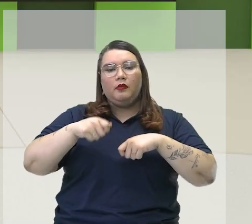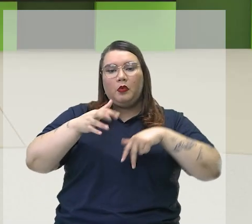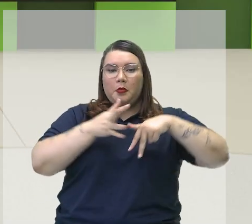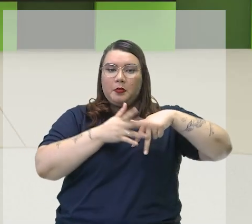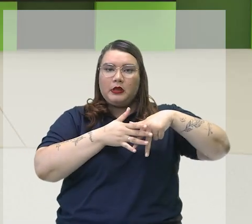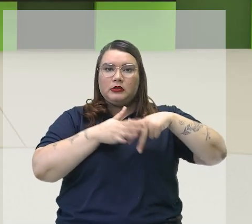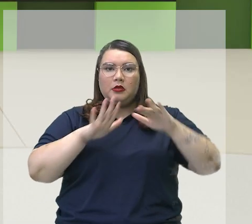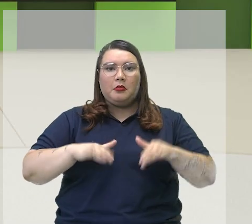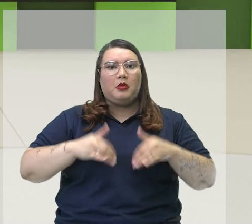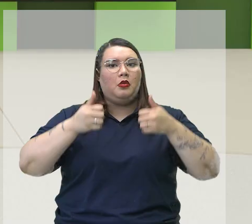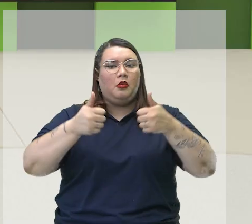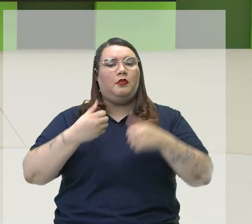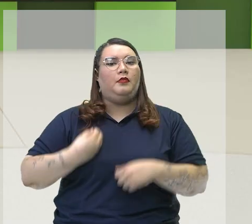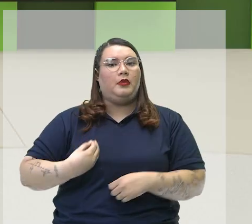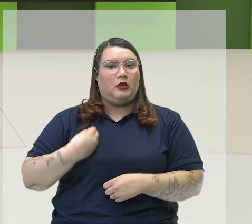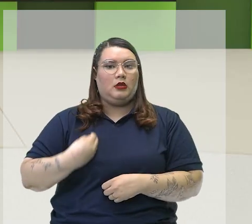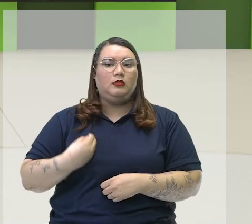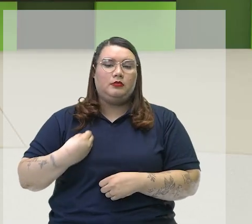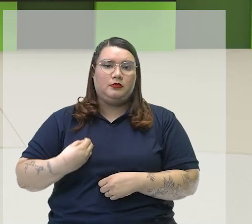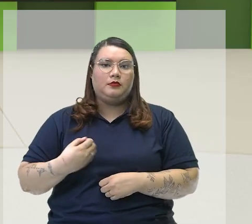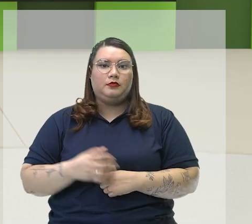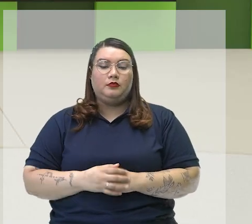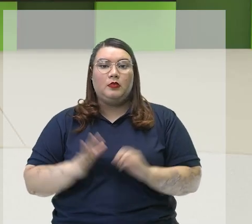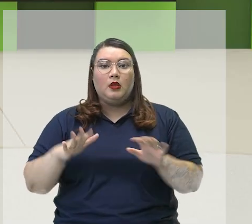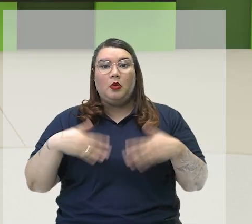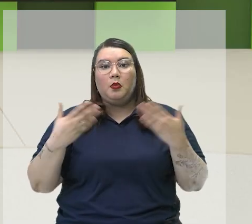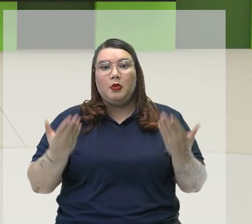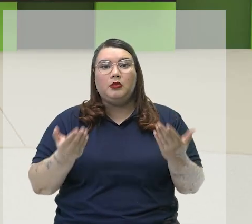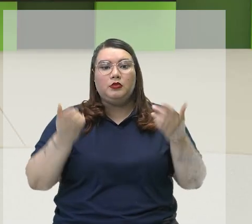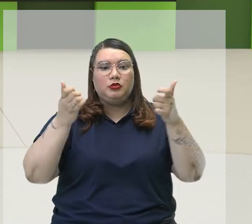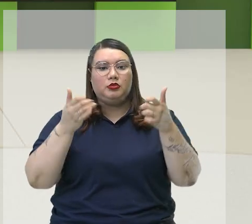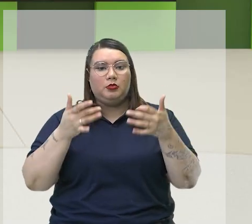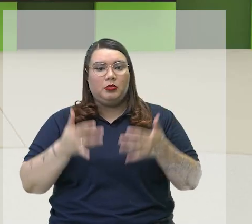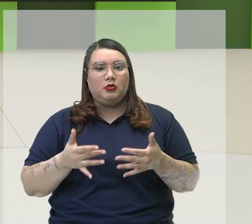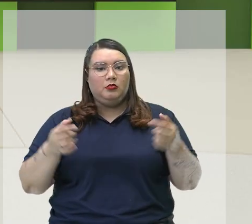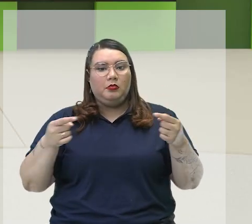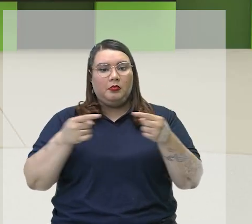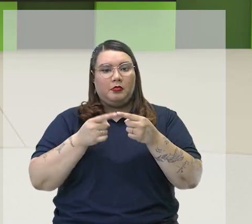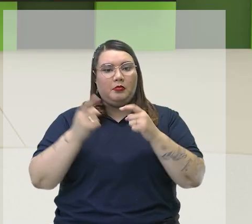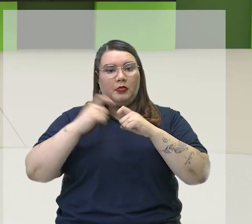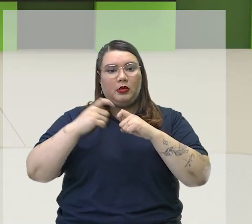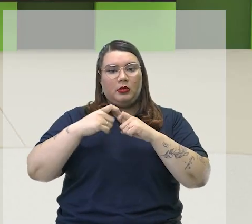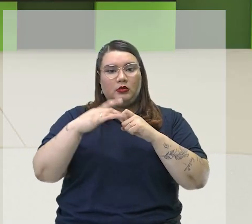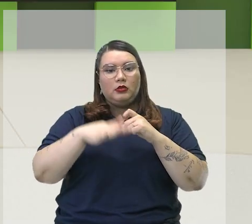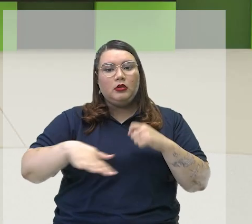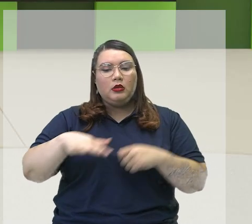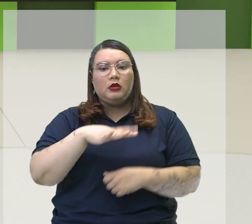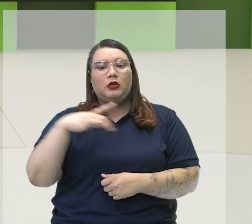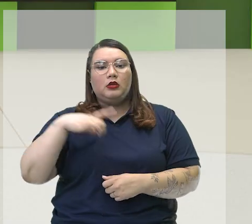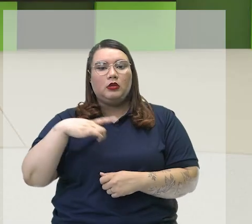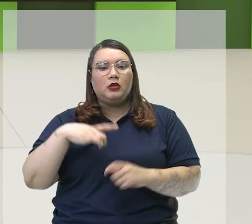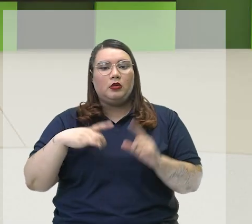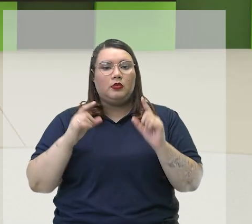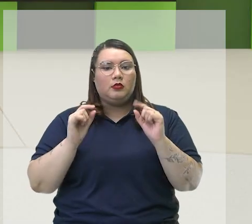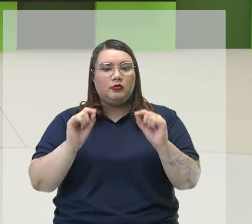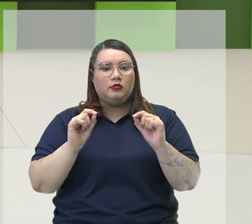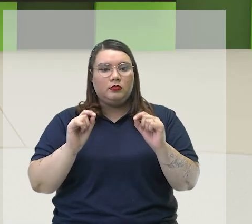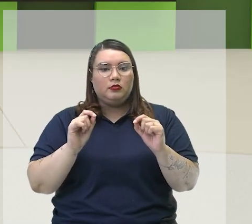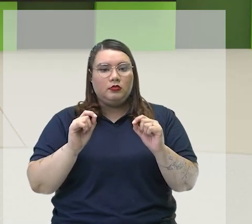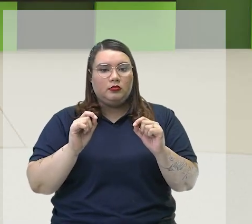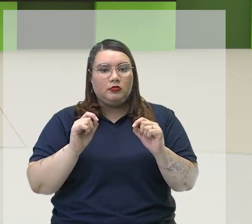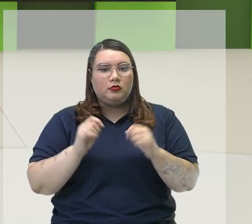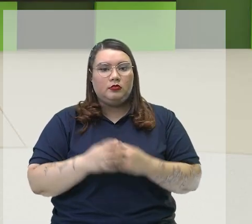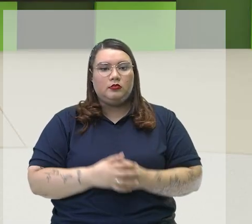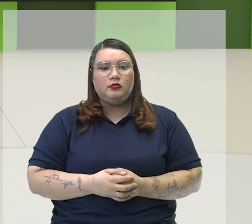de vida dos pacientes. E quando se fala na medicina, nós temos aí a